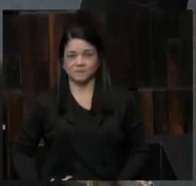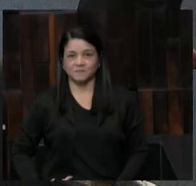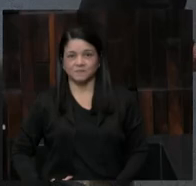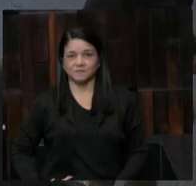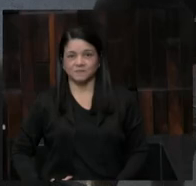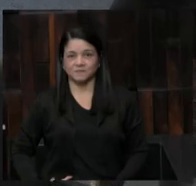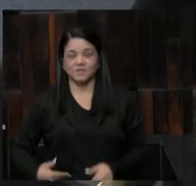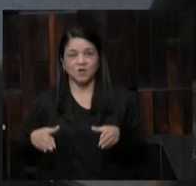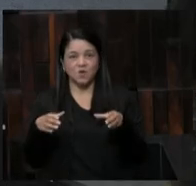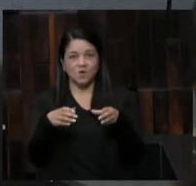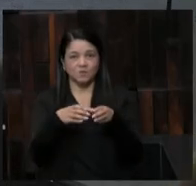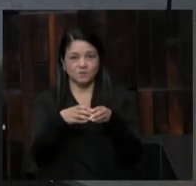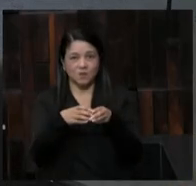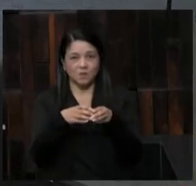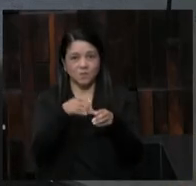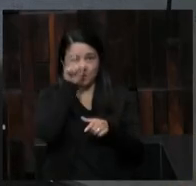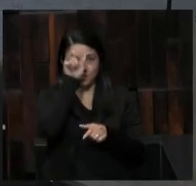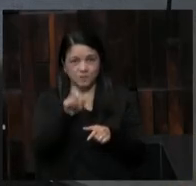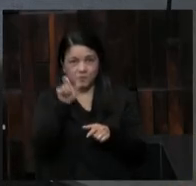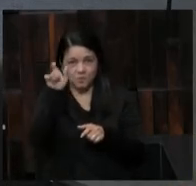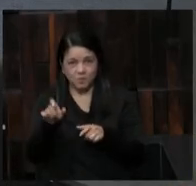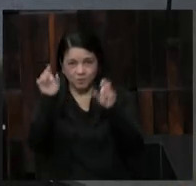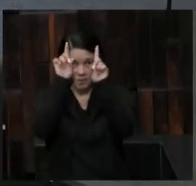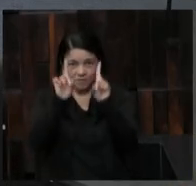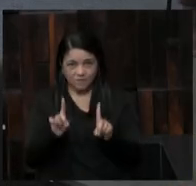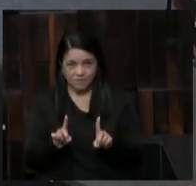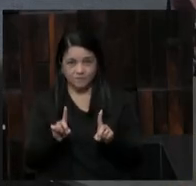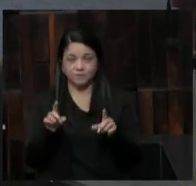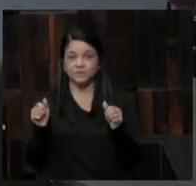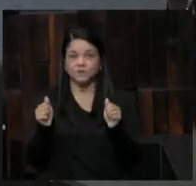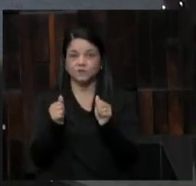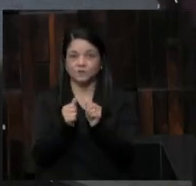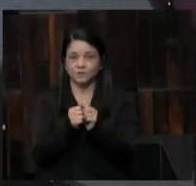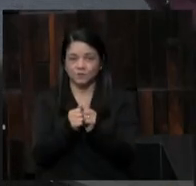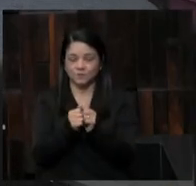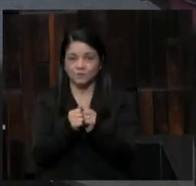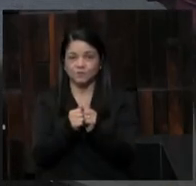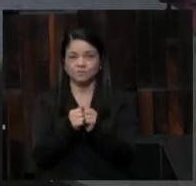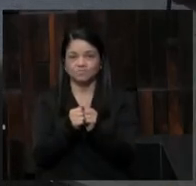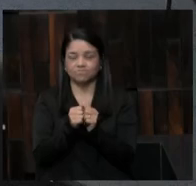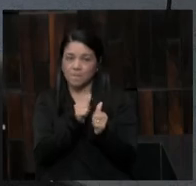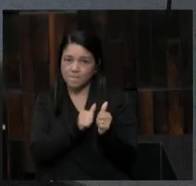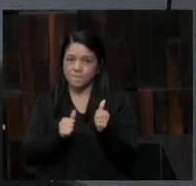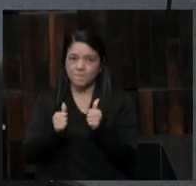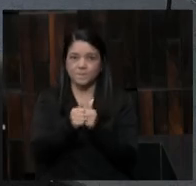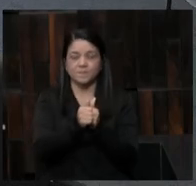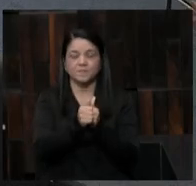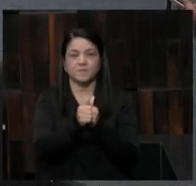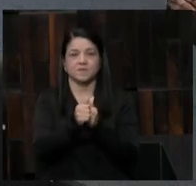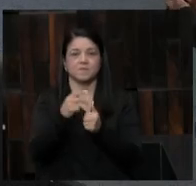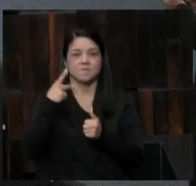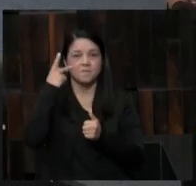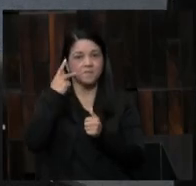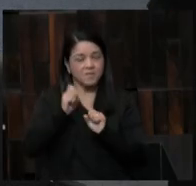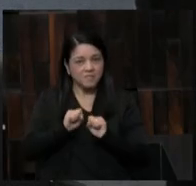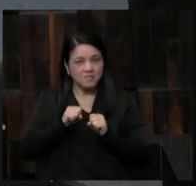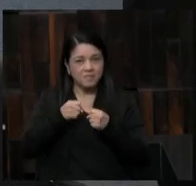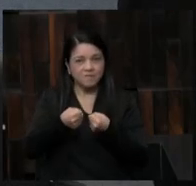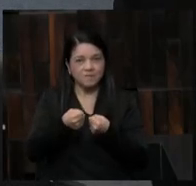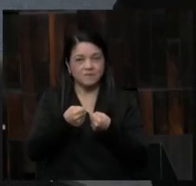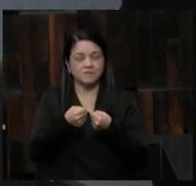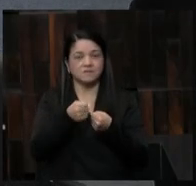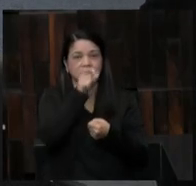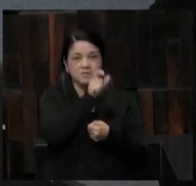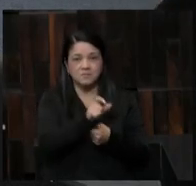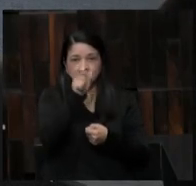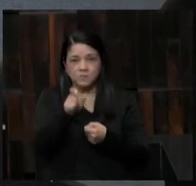da Comissão da Pessoa com Deficiência, junto à Frente Parlamentar em Defesa das